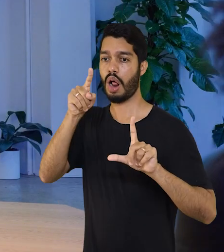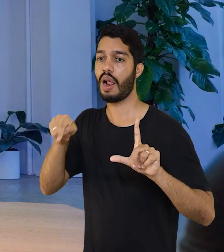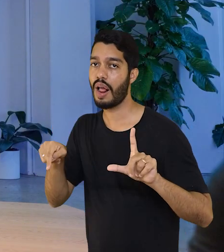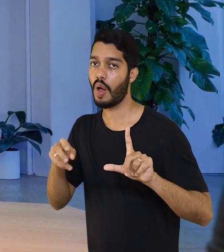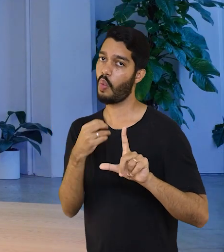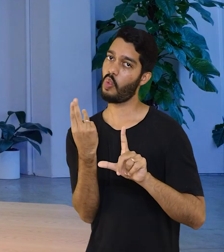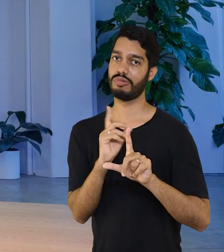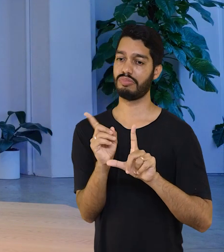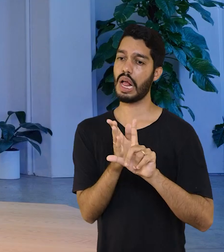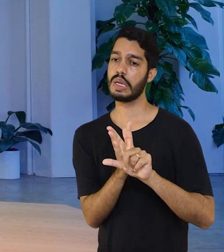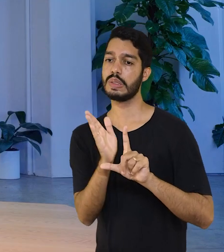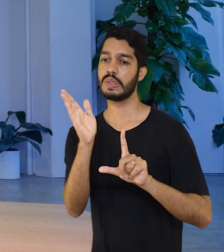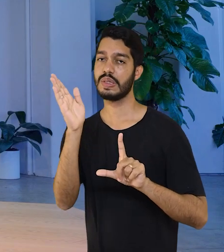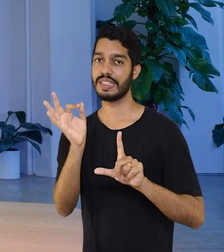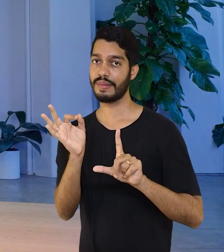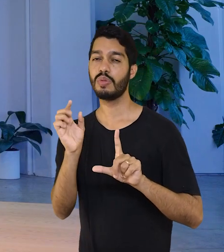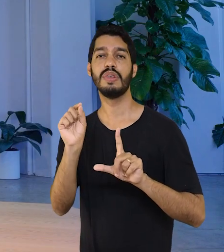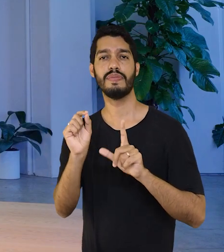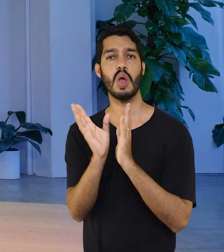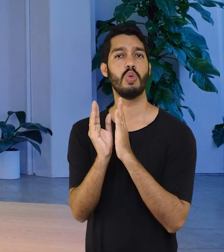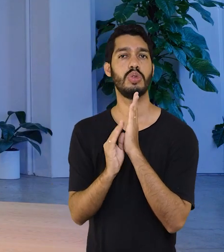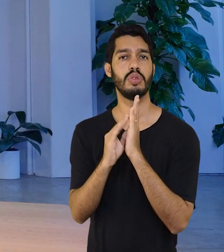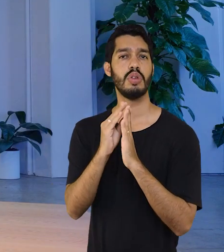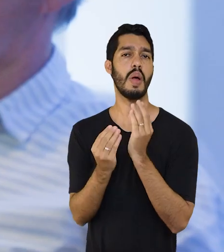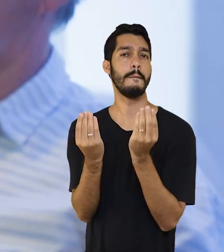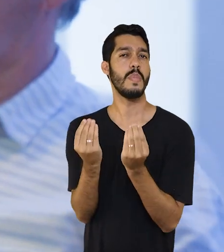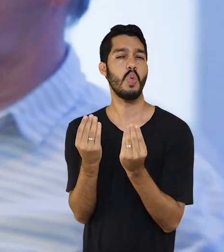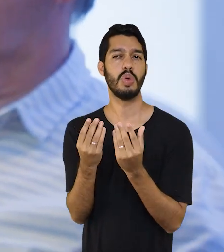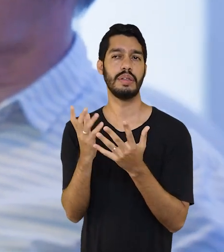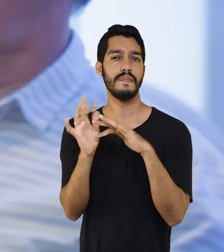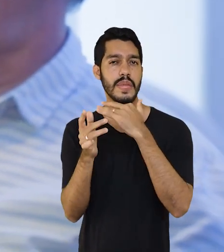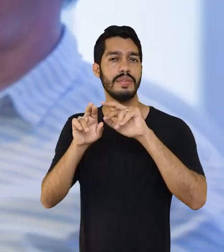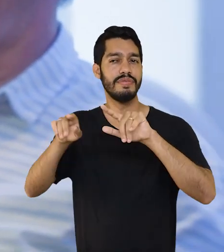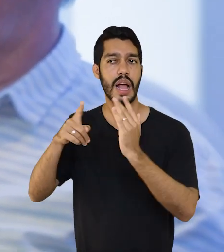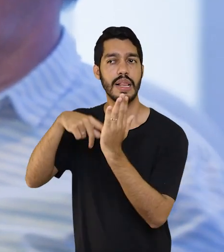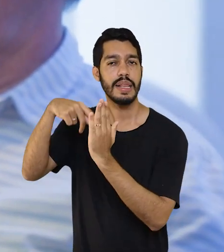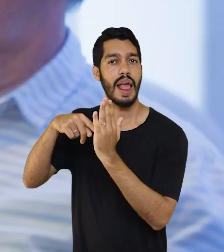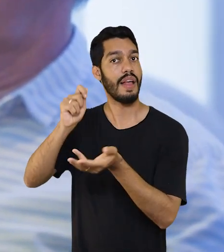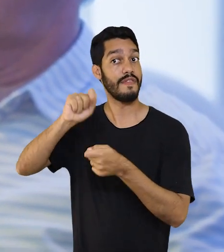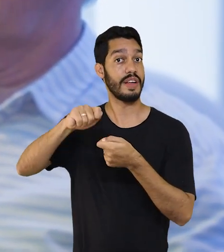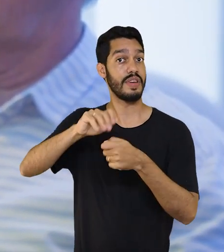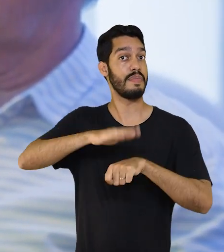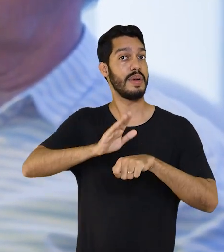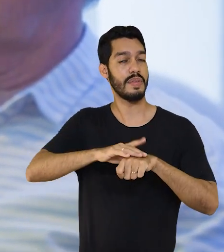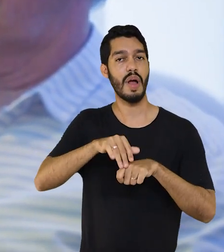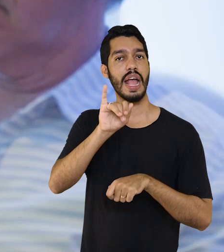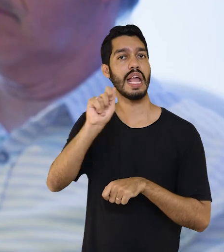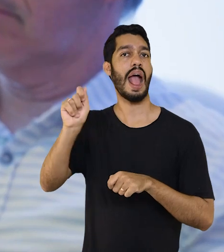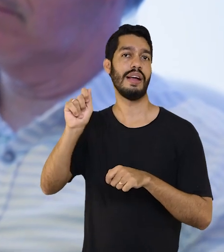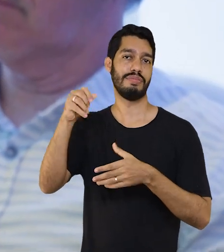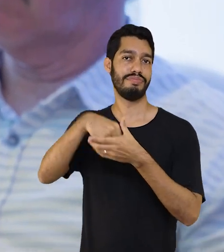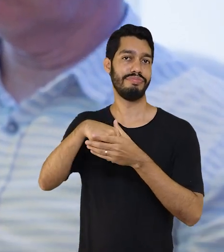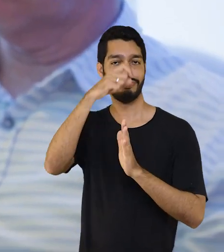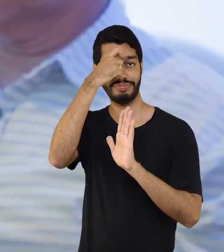que você pode dar a visão, de muito conteúdo gerado nas redes, feito por IA, né? De comunidades em real